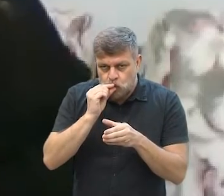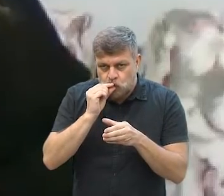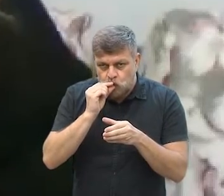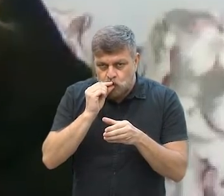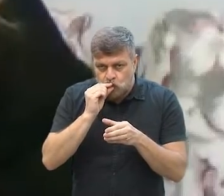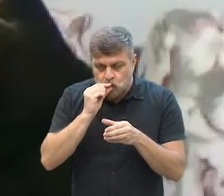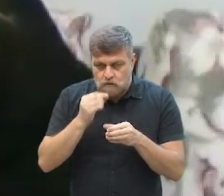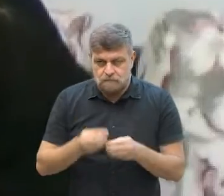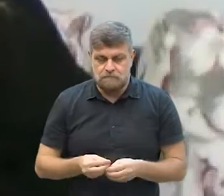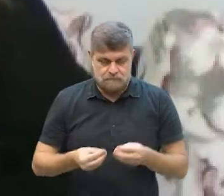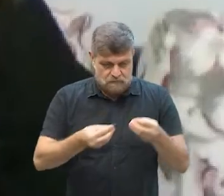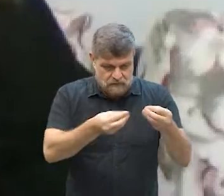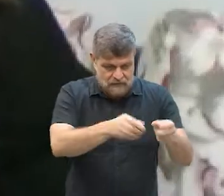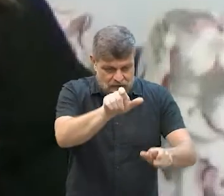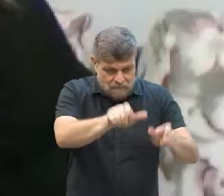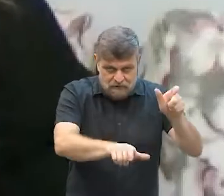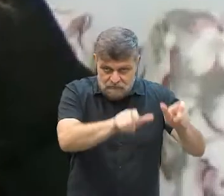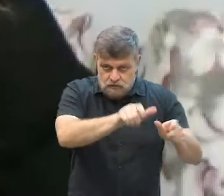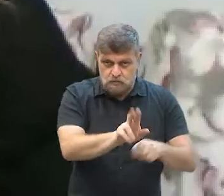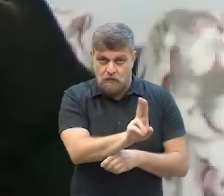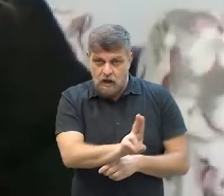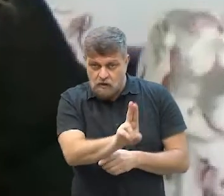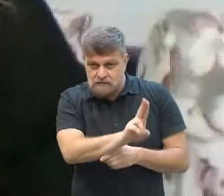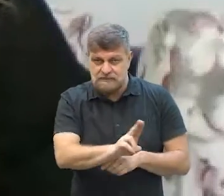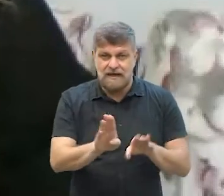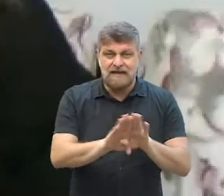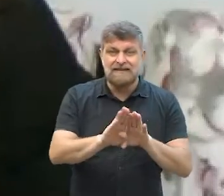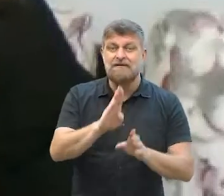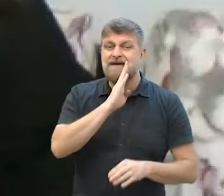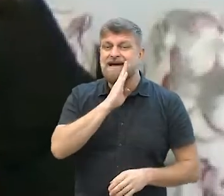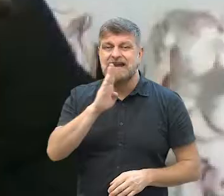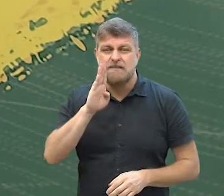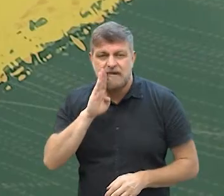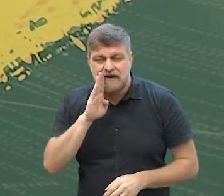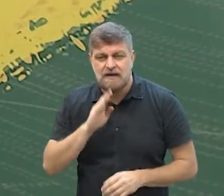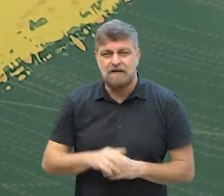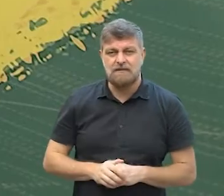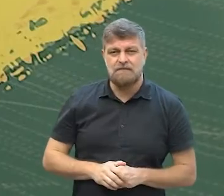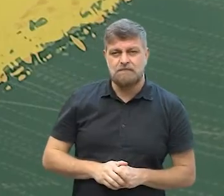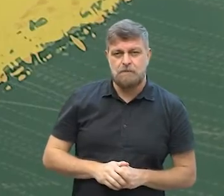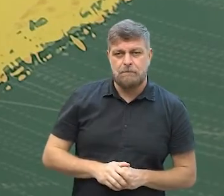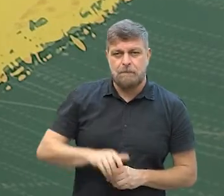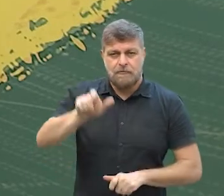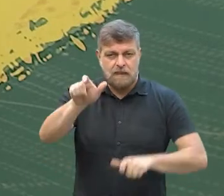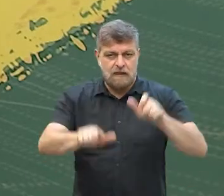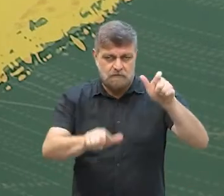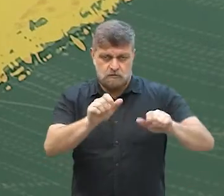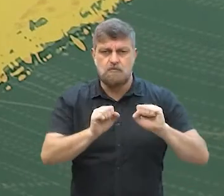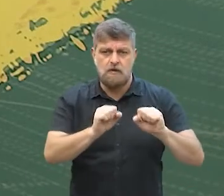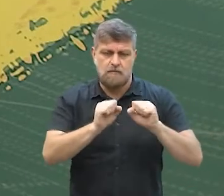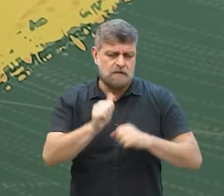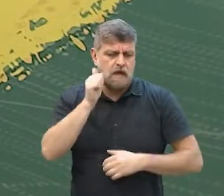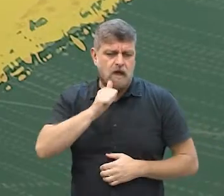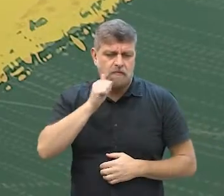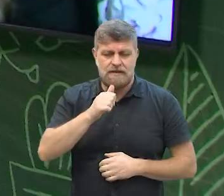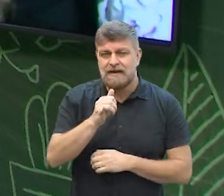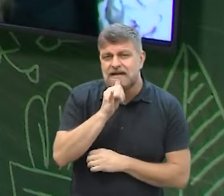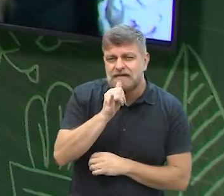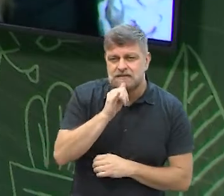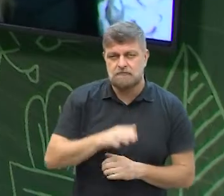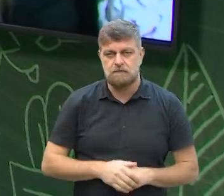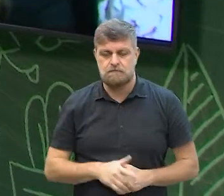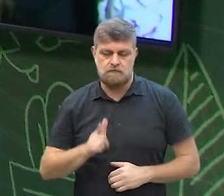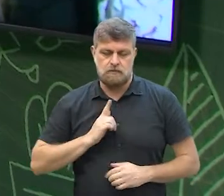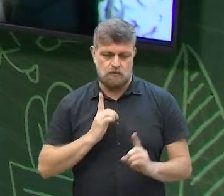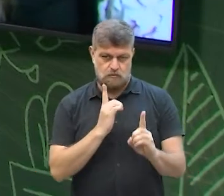o consumidor final e também em bares para que quem não... para ficar à disposição das mulheres. Por exemplo, estou